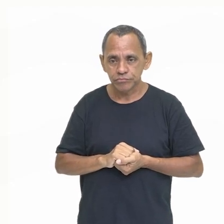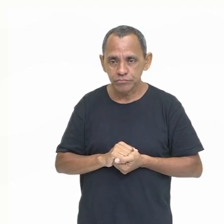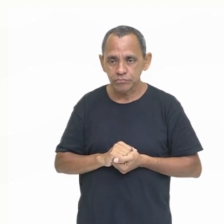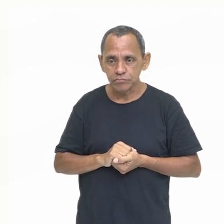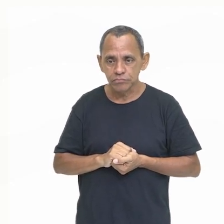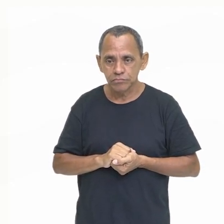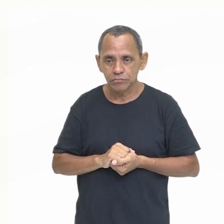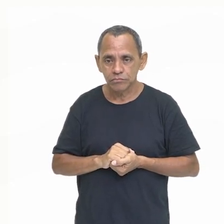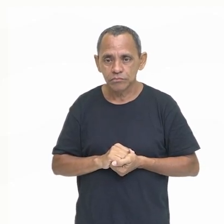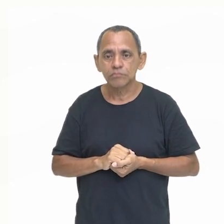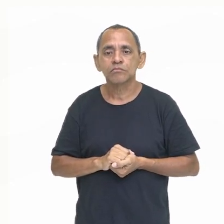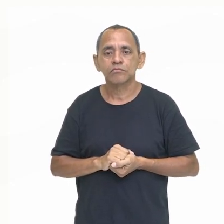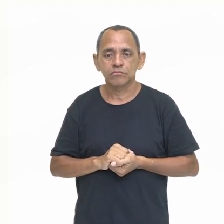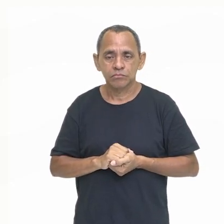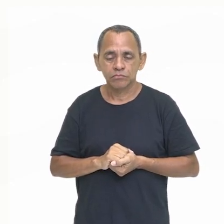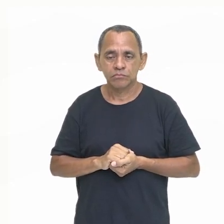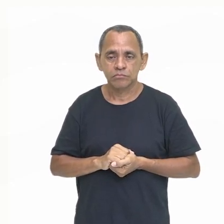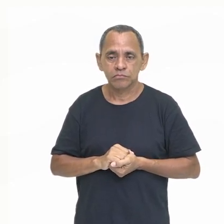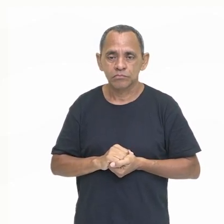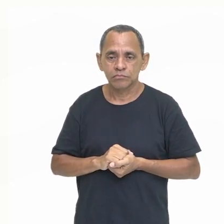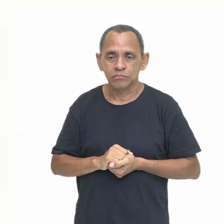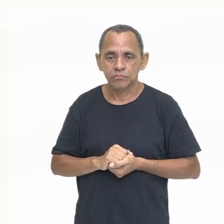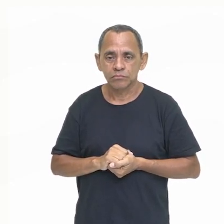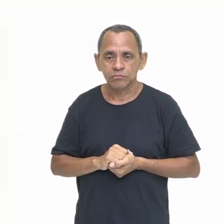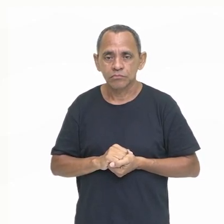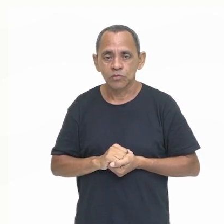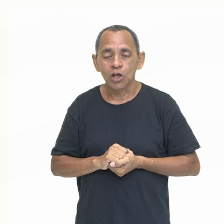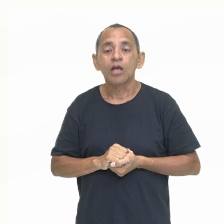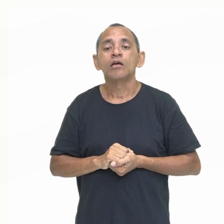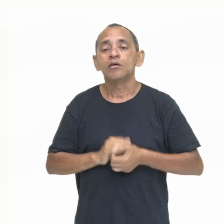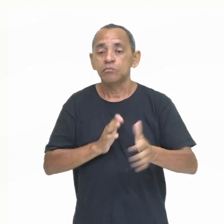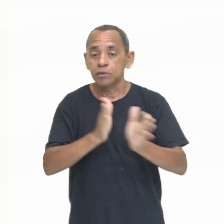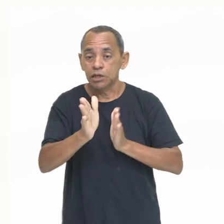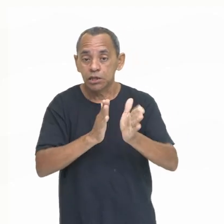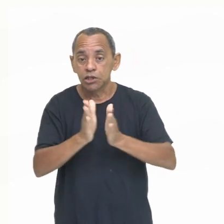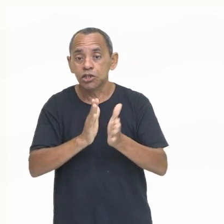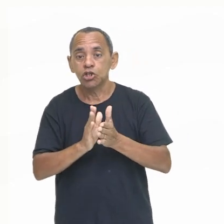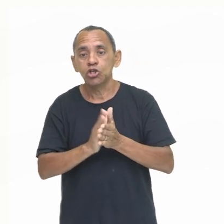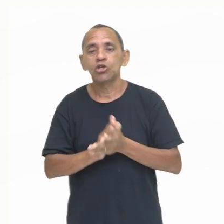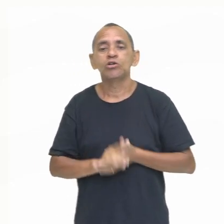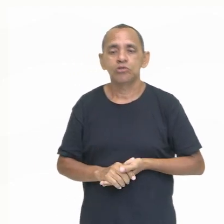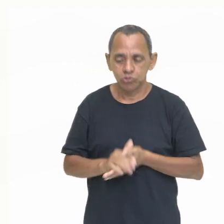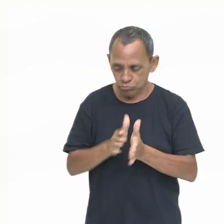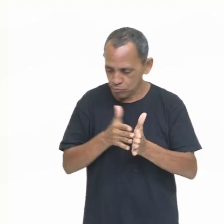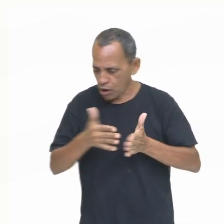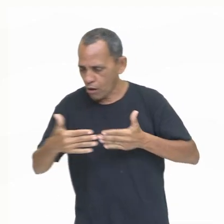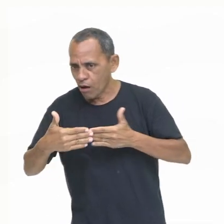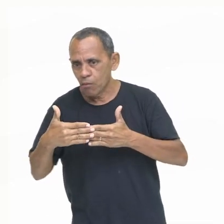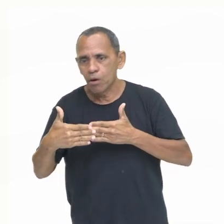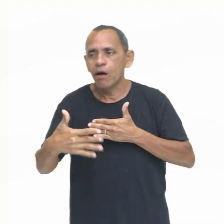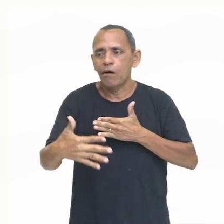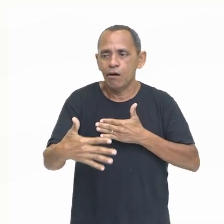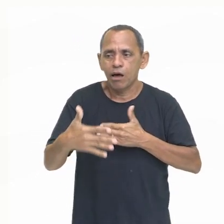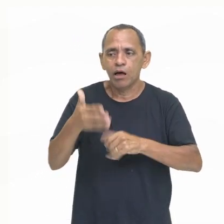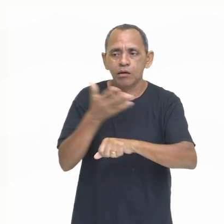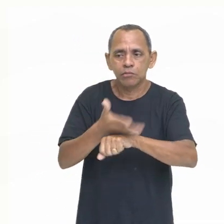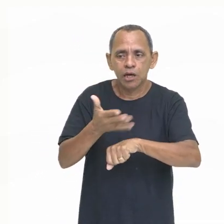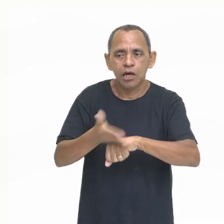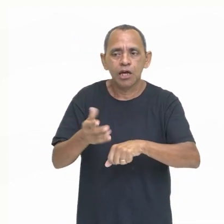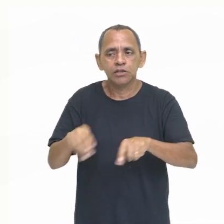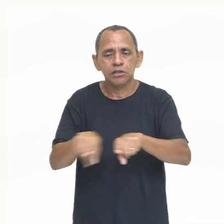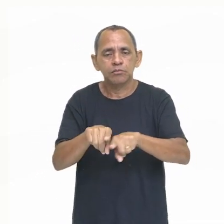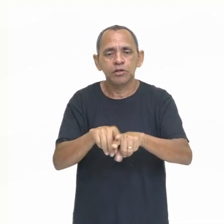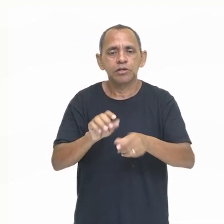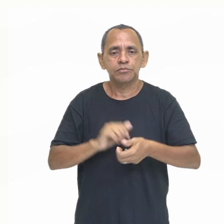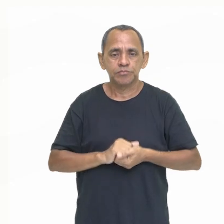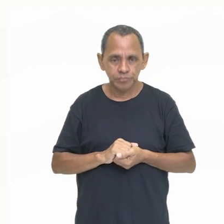minuto, de duração do treino. Observe a série gráfica apresentado por esse aplicativo. Bom, o gráfico, pessoal,